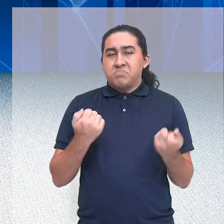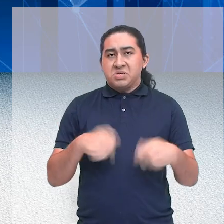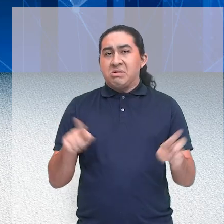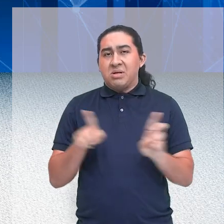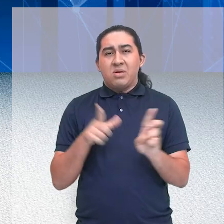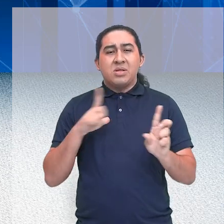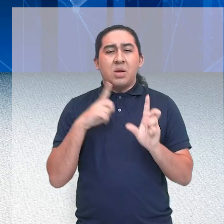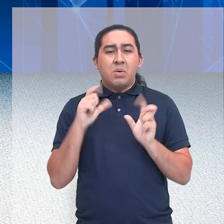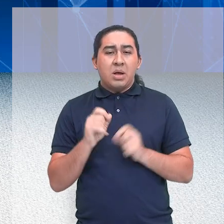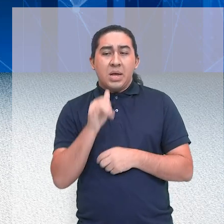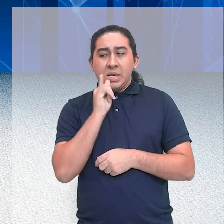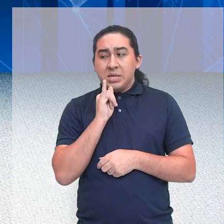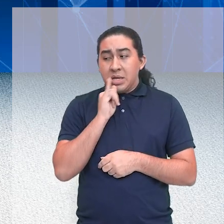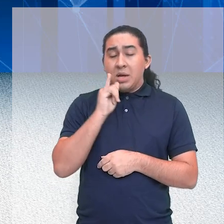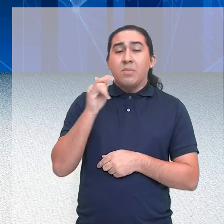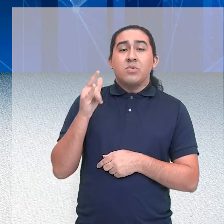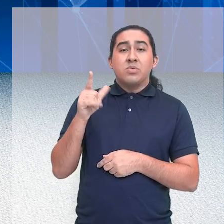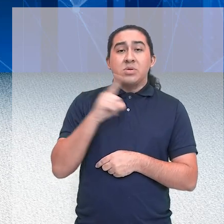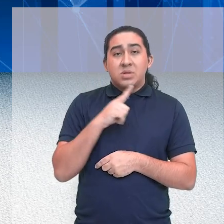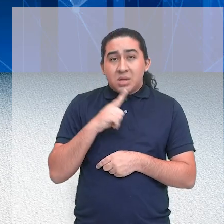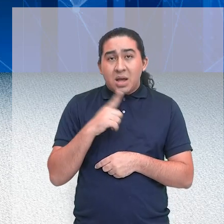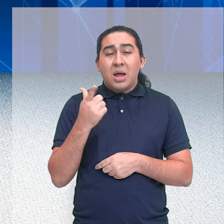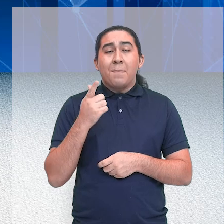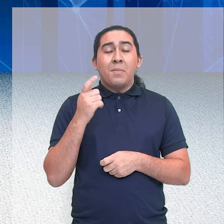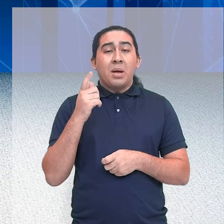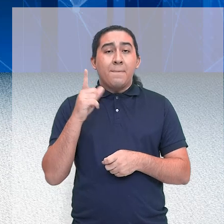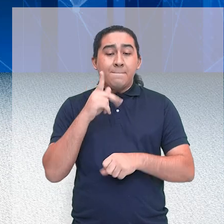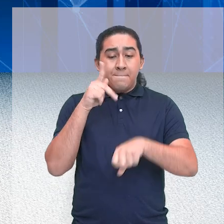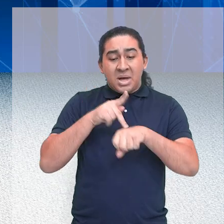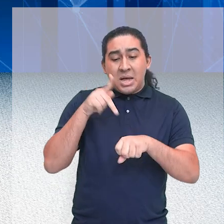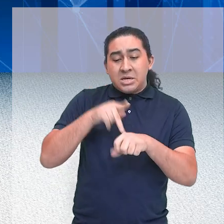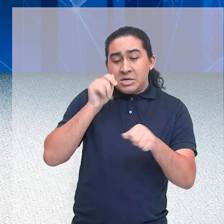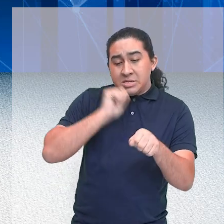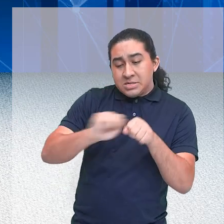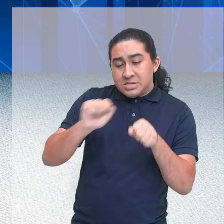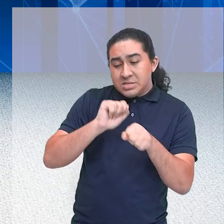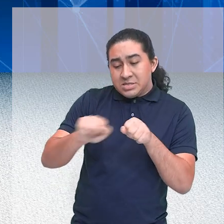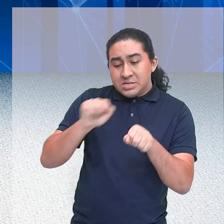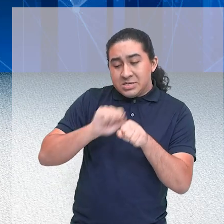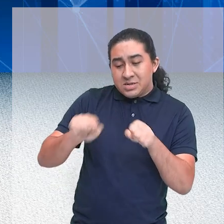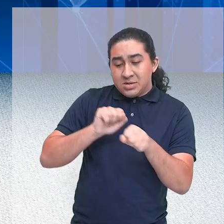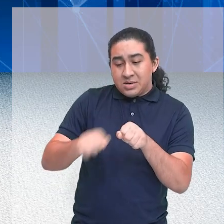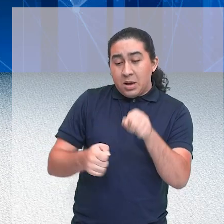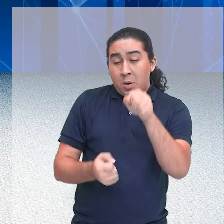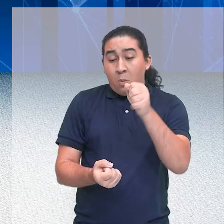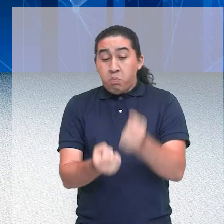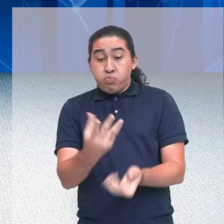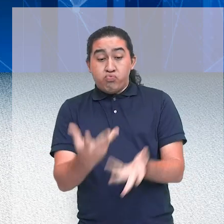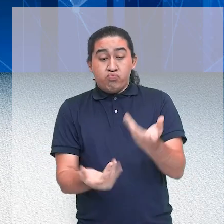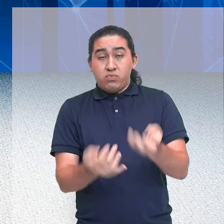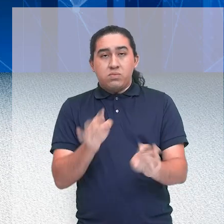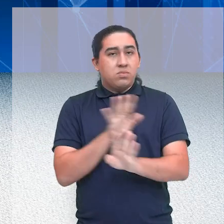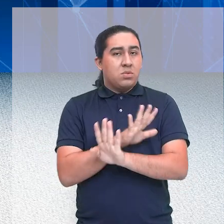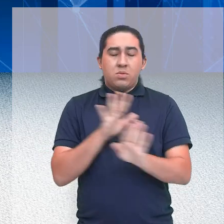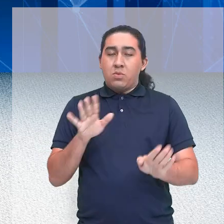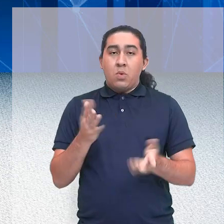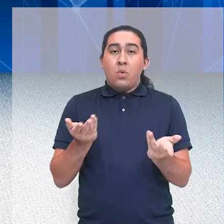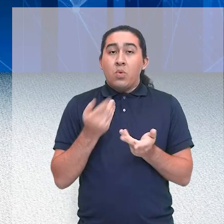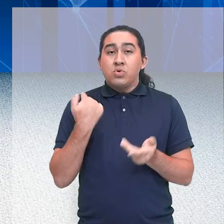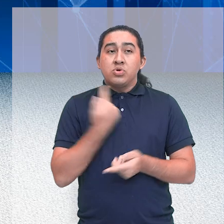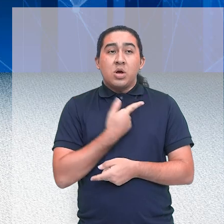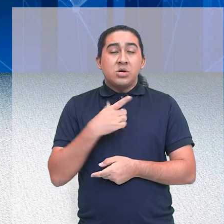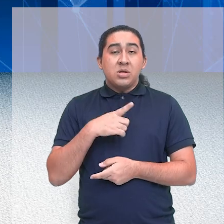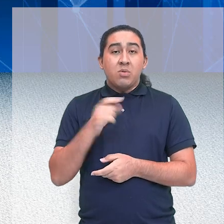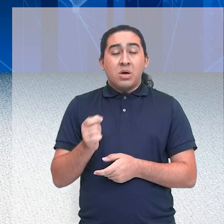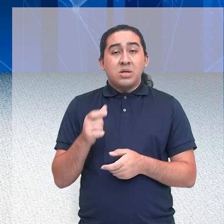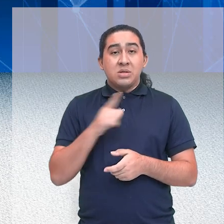estar colocando ali, raspando uma pedra na outra para sair faísca e criar o fogo. Não, hoje a gente já tem, né, os